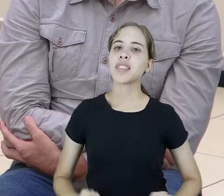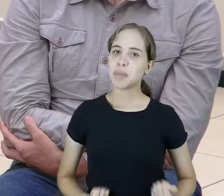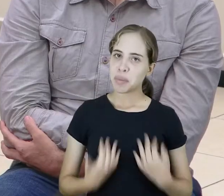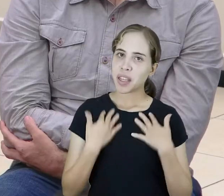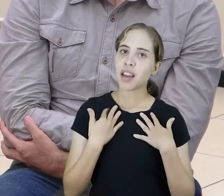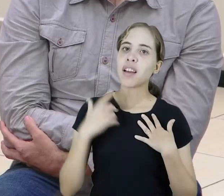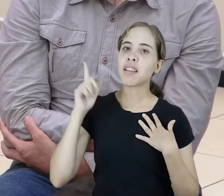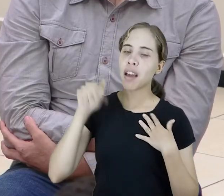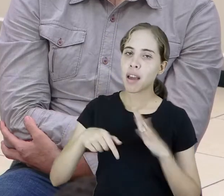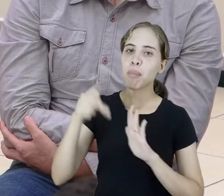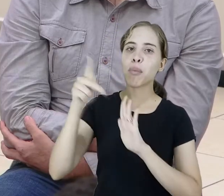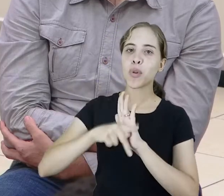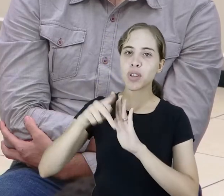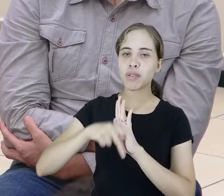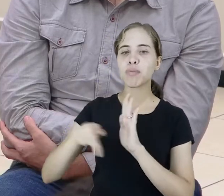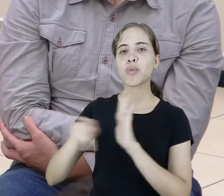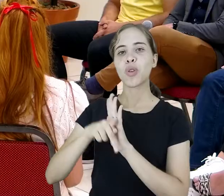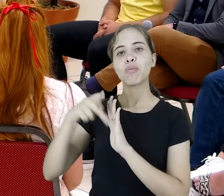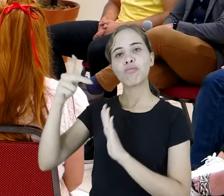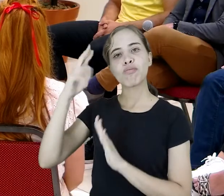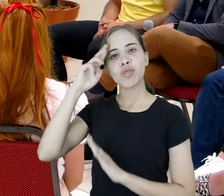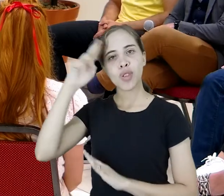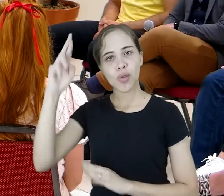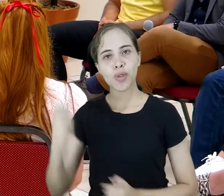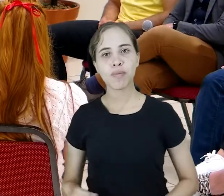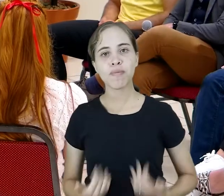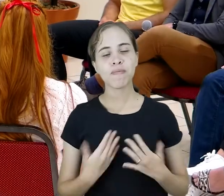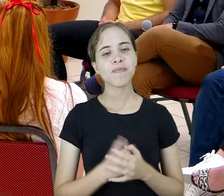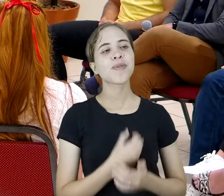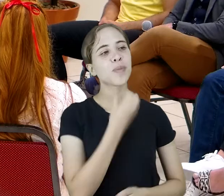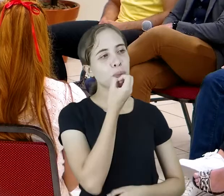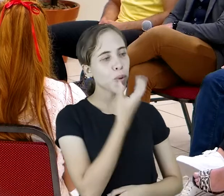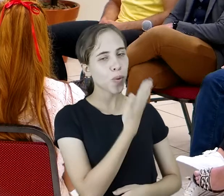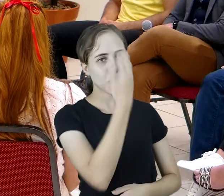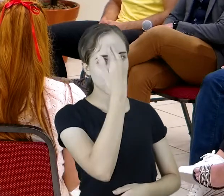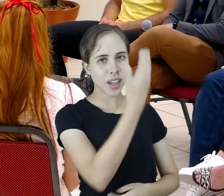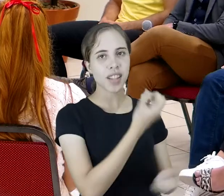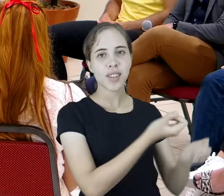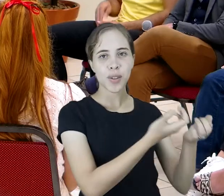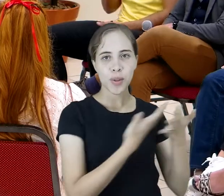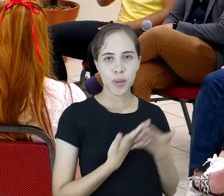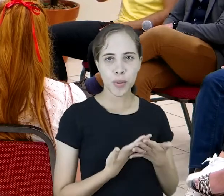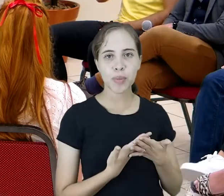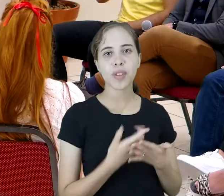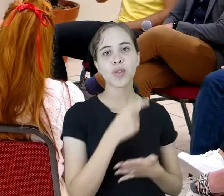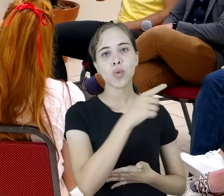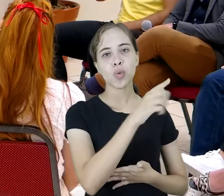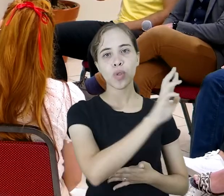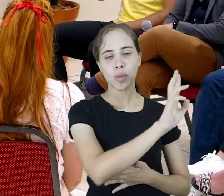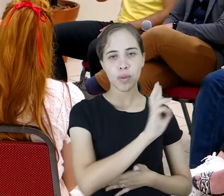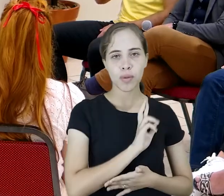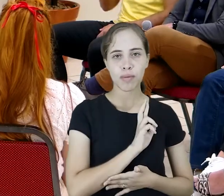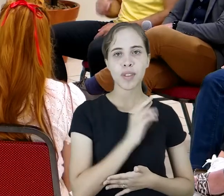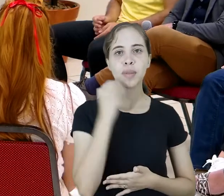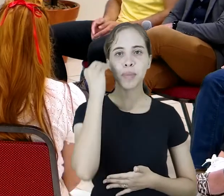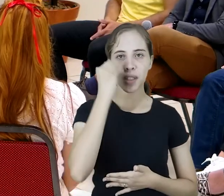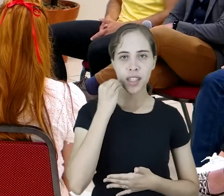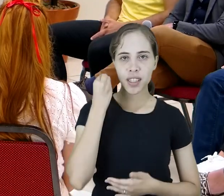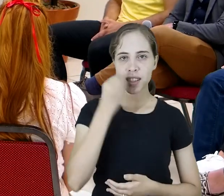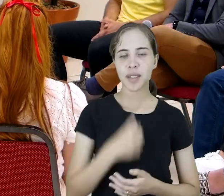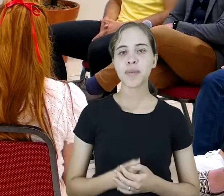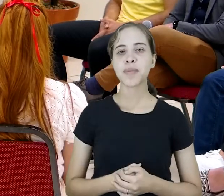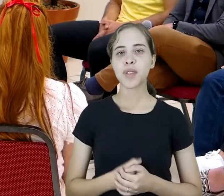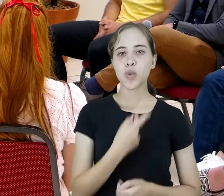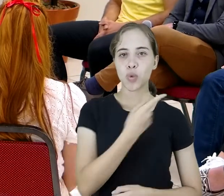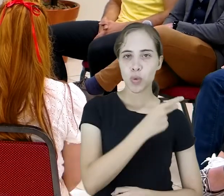um programa inspirado pelo Senhor. Que bom. Muito obrigado por compartilhar essa resposta e experiência em